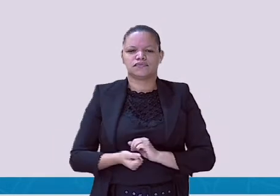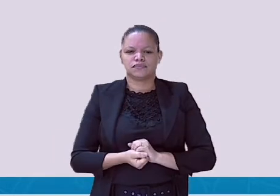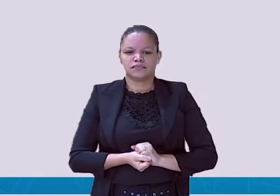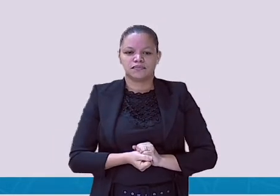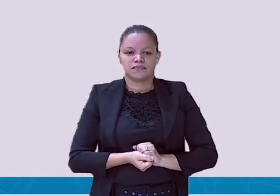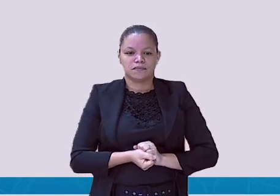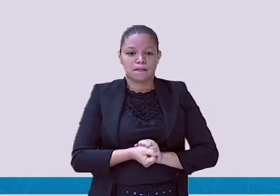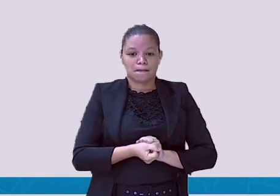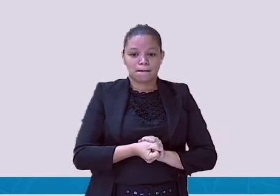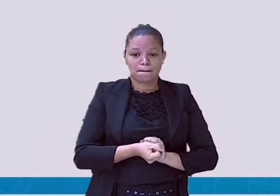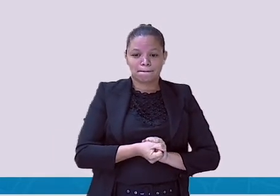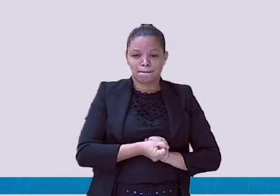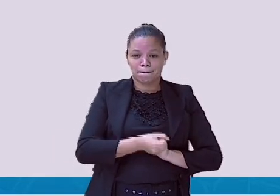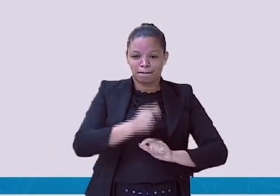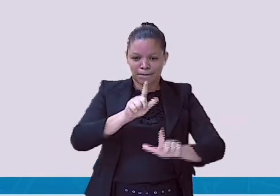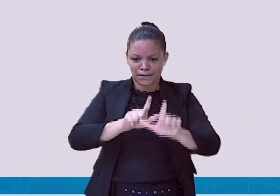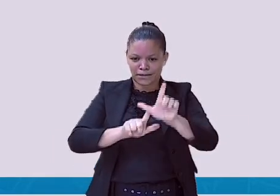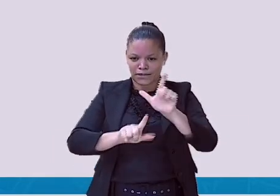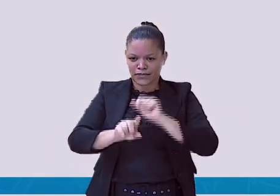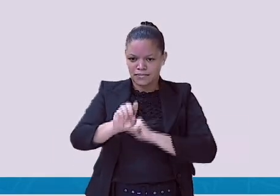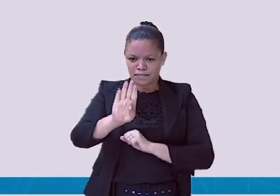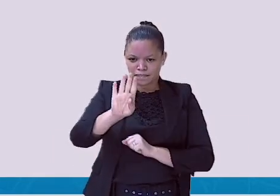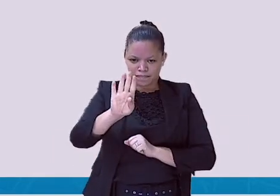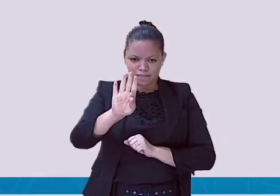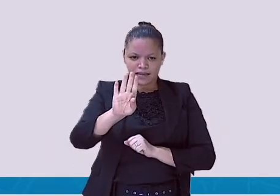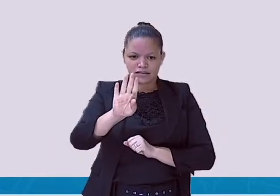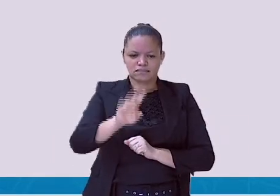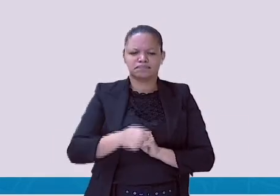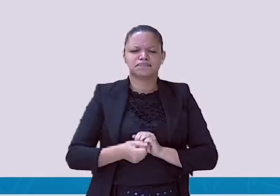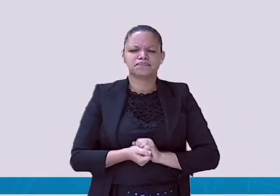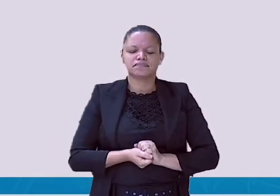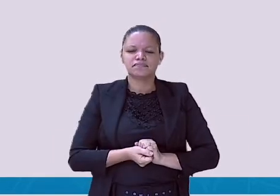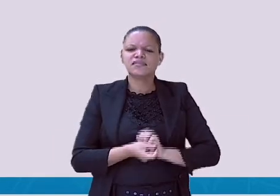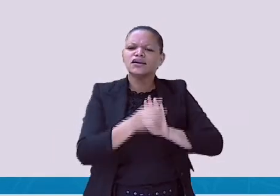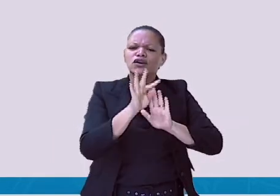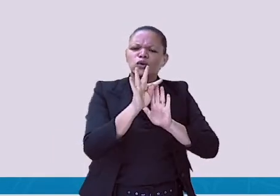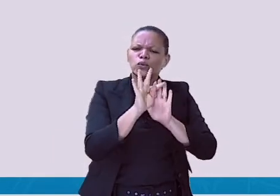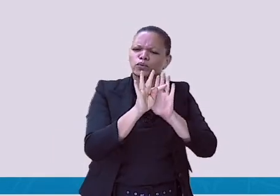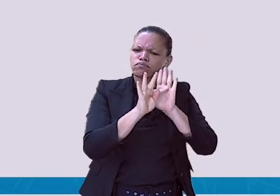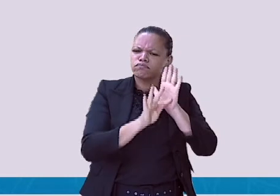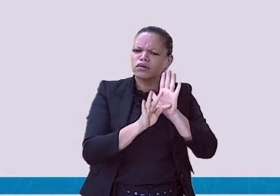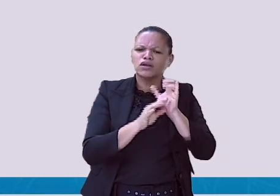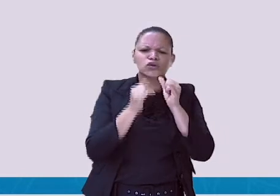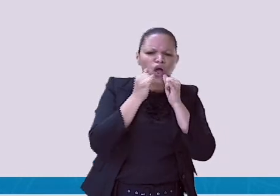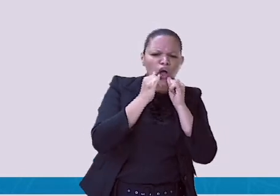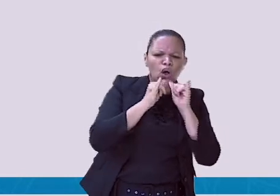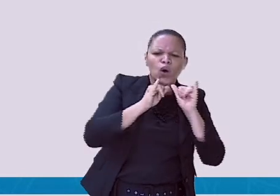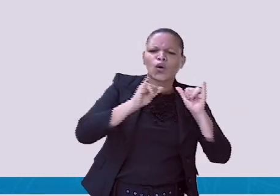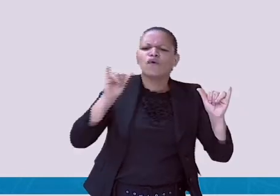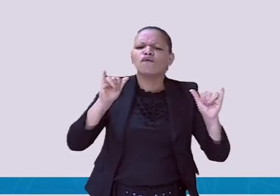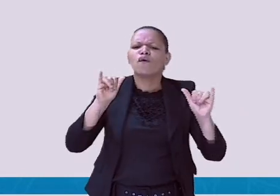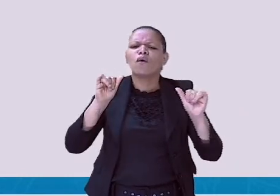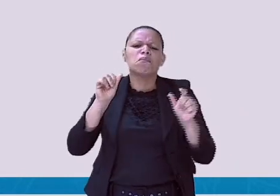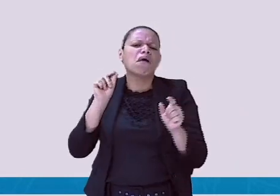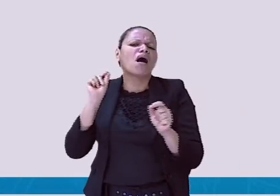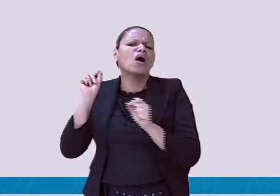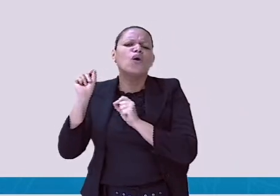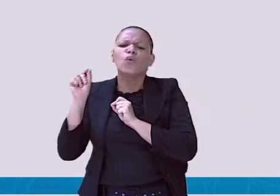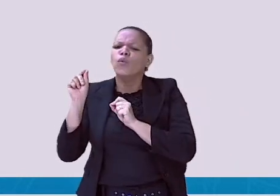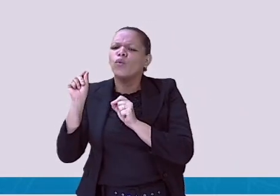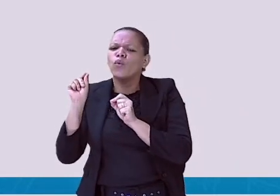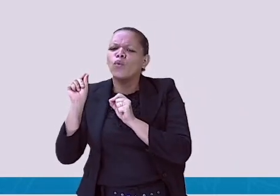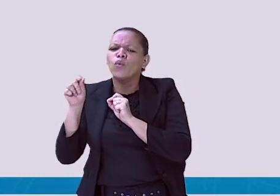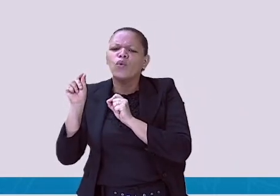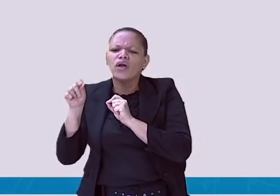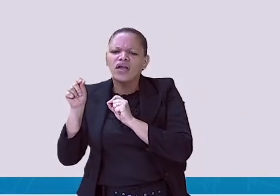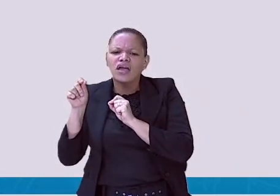Letra B. Este texto nos informa sobre a comida das tartarugas, como